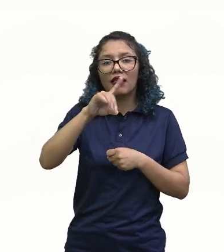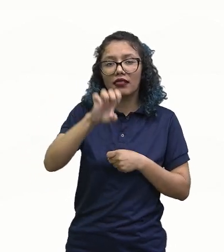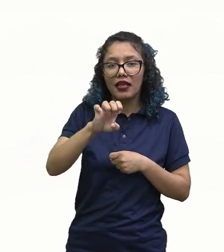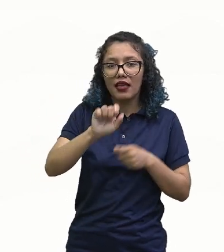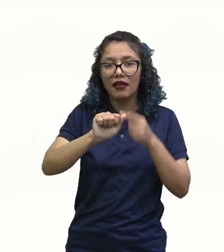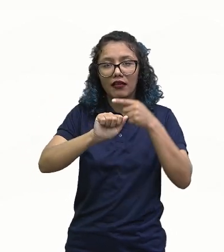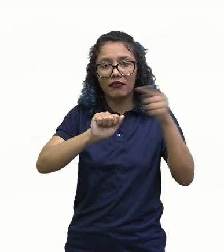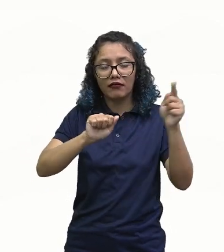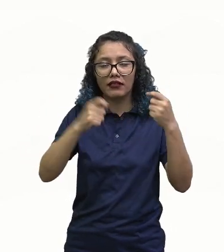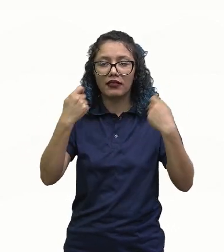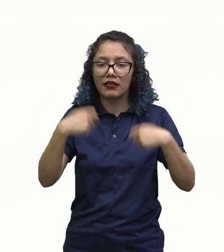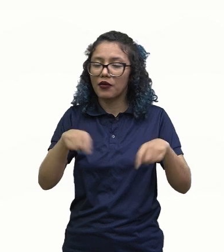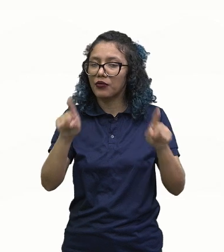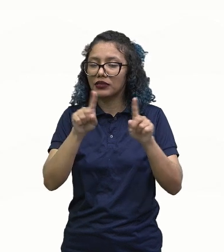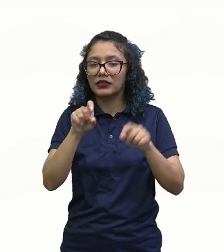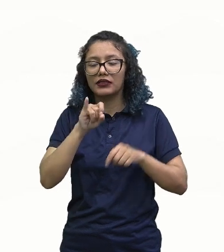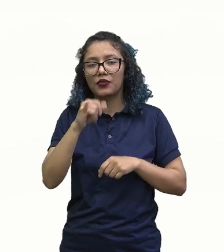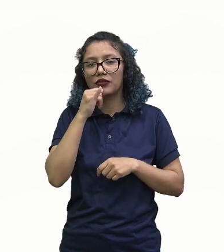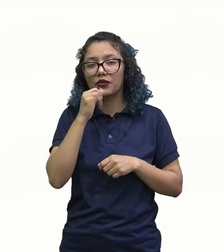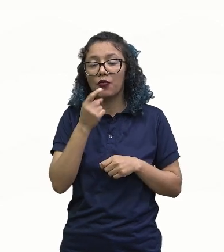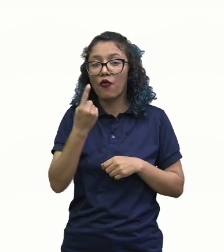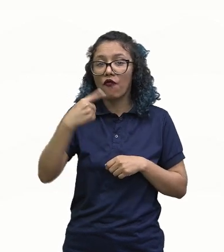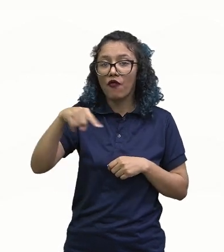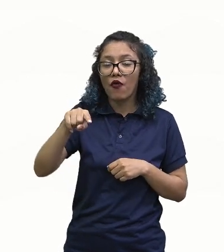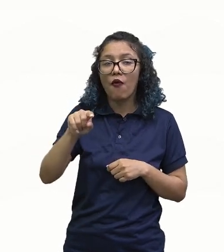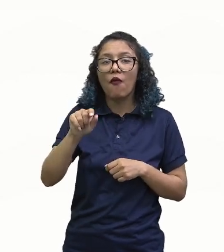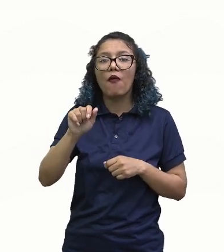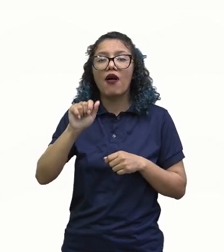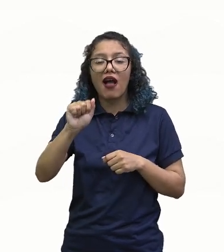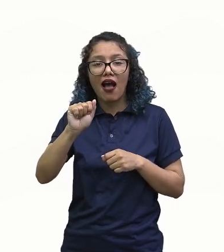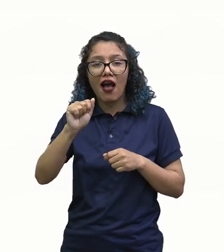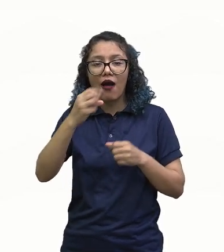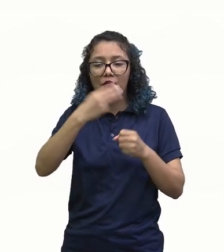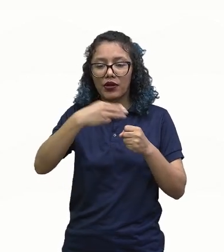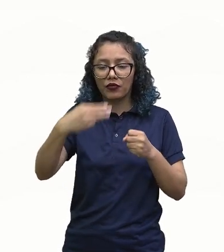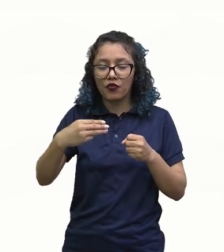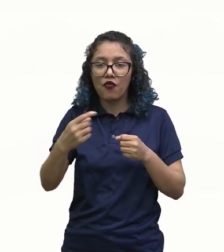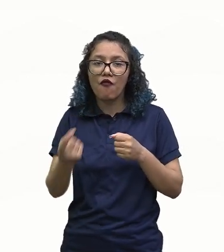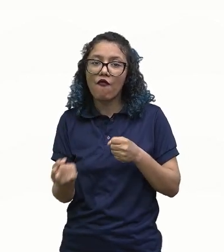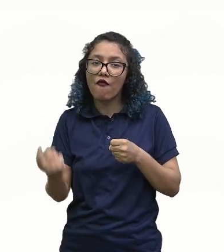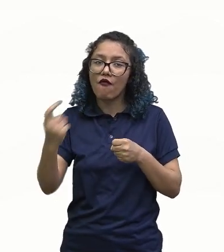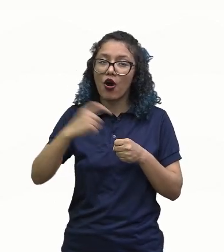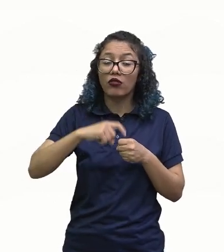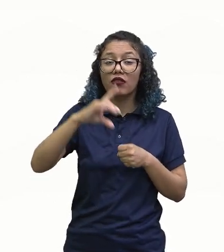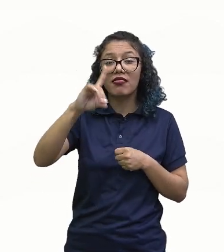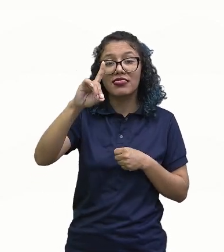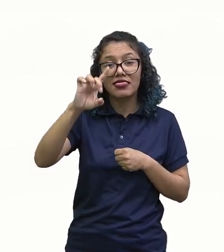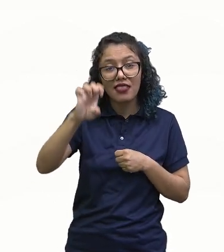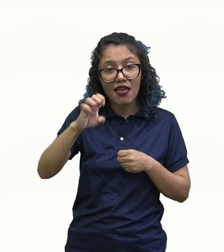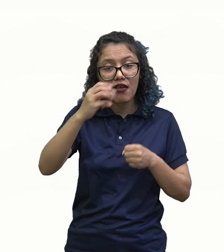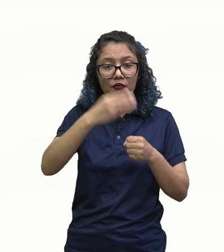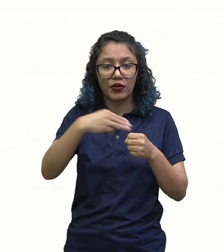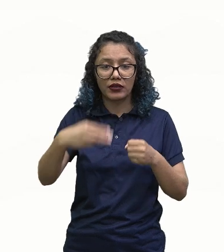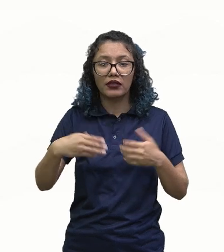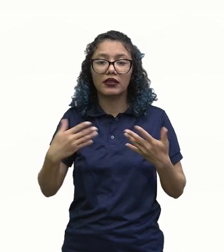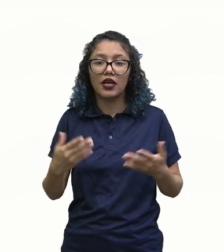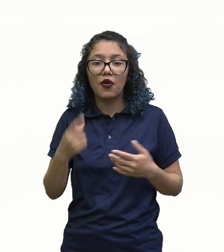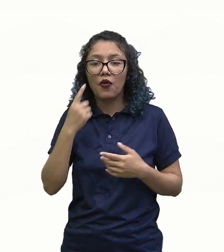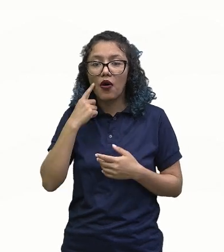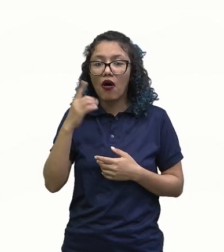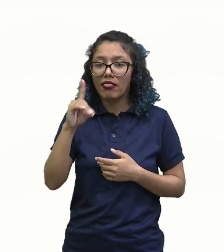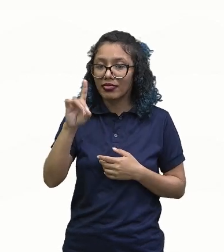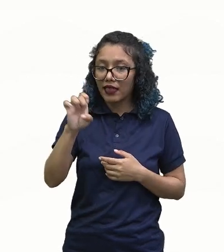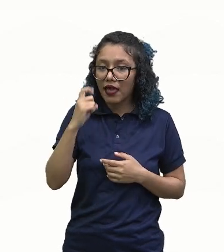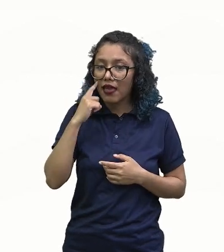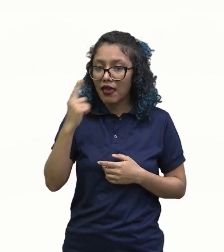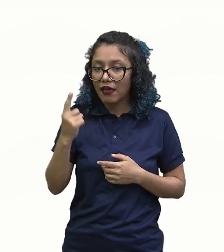assim, vou a Manacapuru, volto de Manacapuru. Continua a preposição de